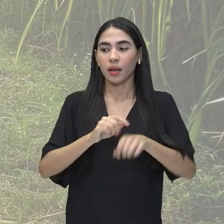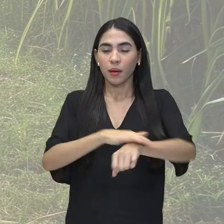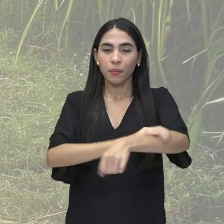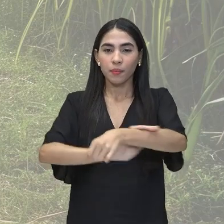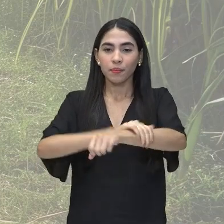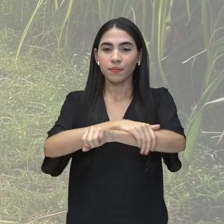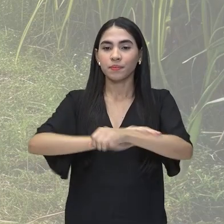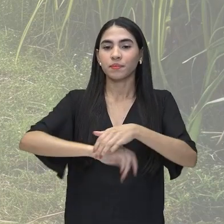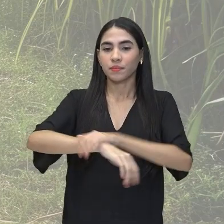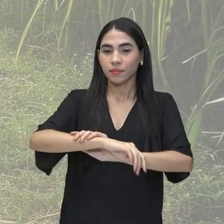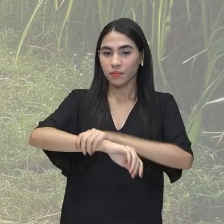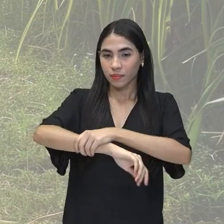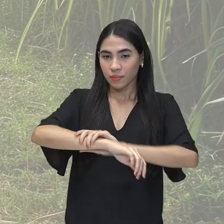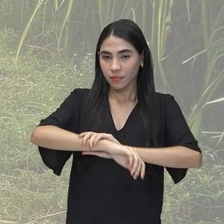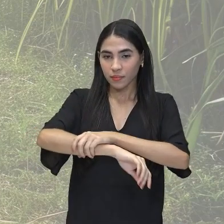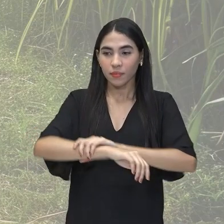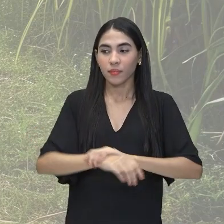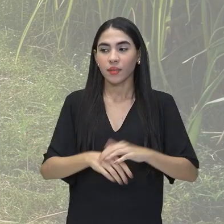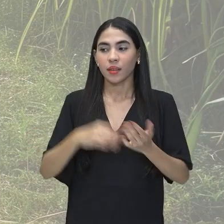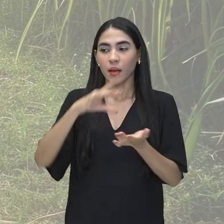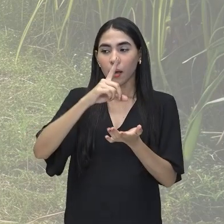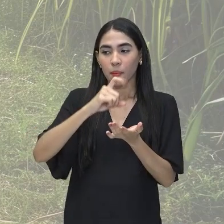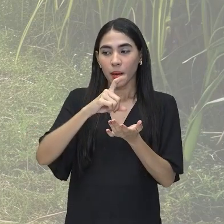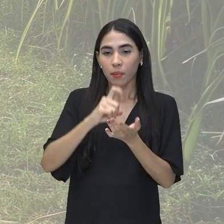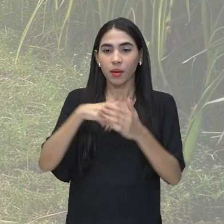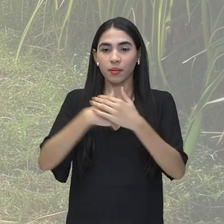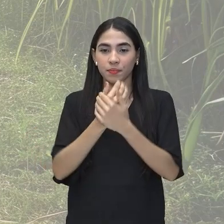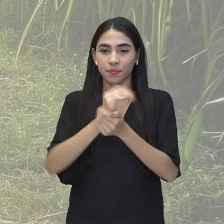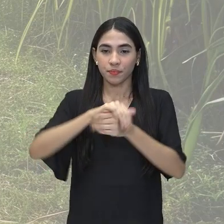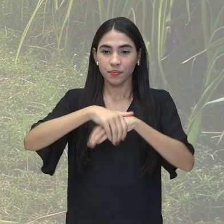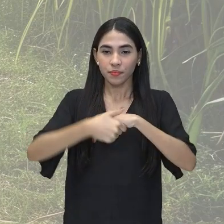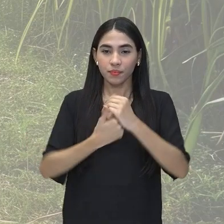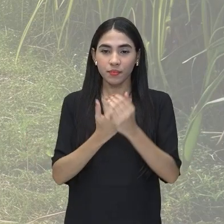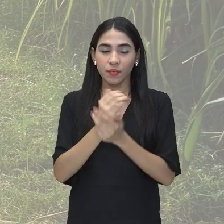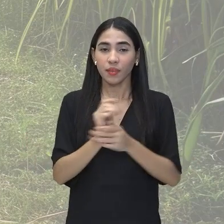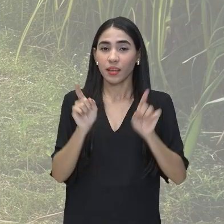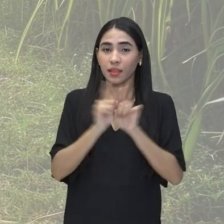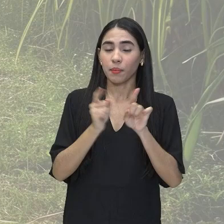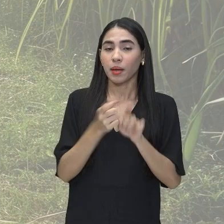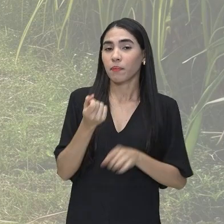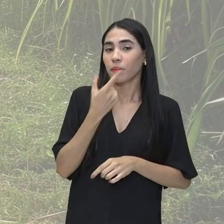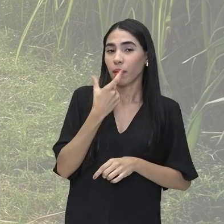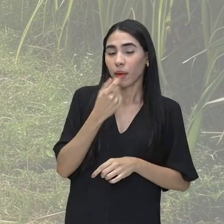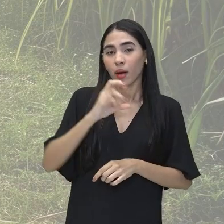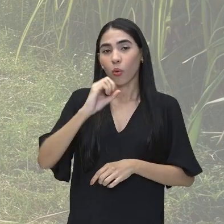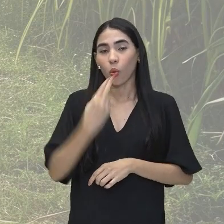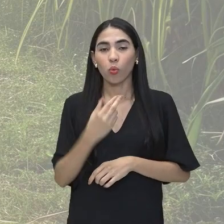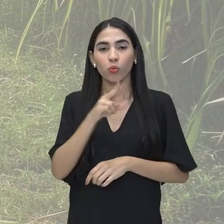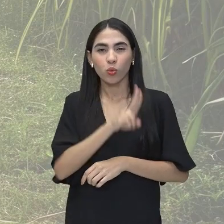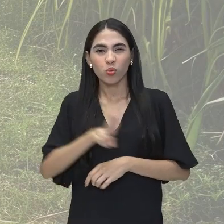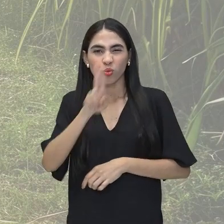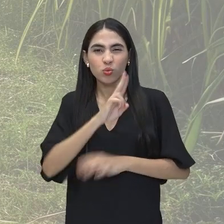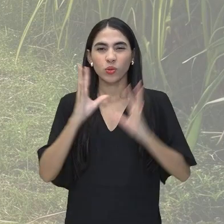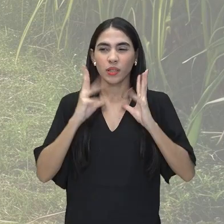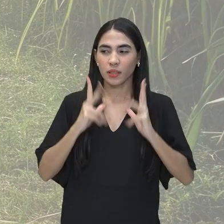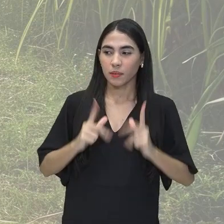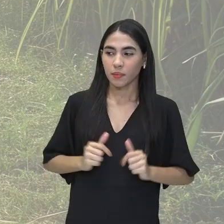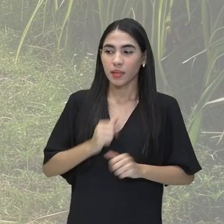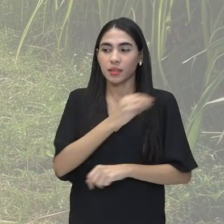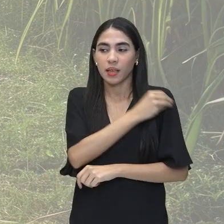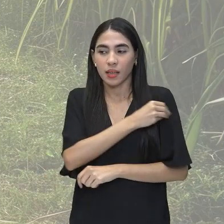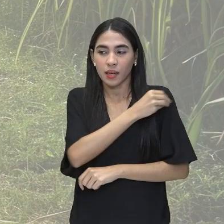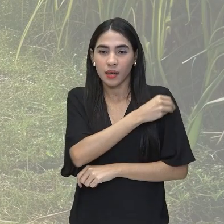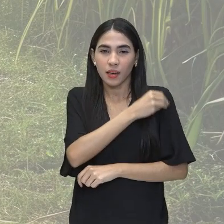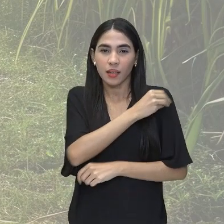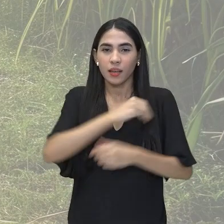desodorantes. Também é utilizado na indústria de medicamentos e em produtos de uso doméstico, como por exemplo, o álcool em gel, né?